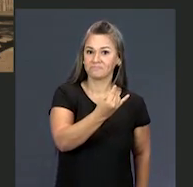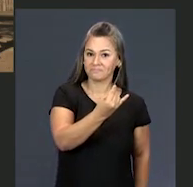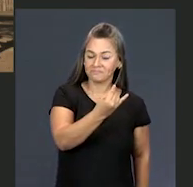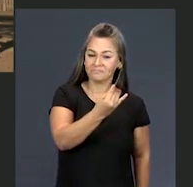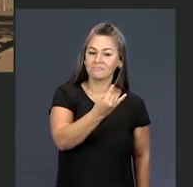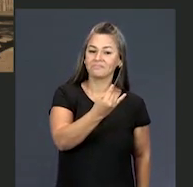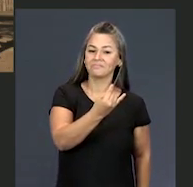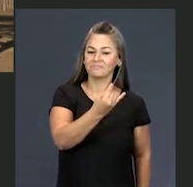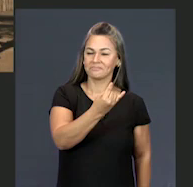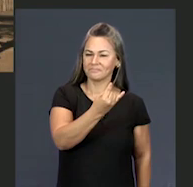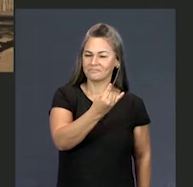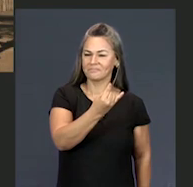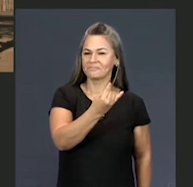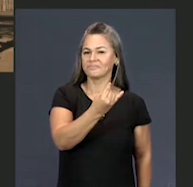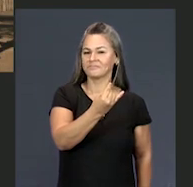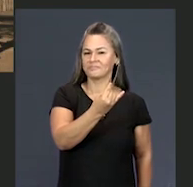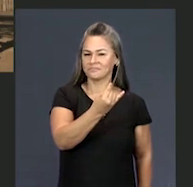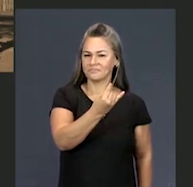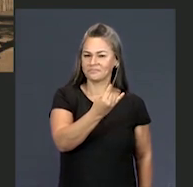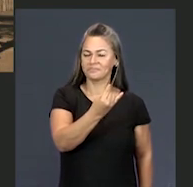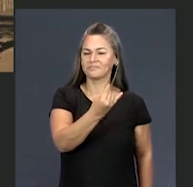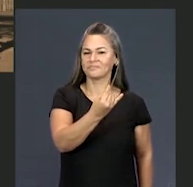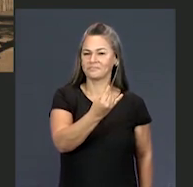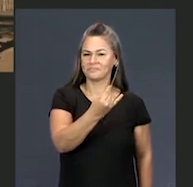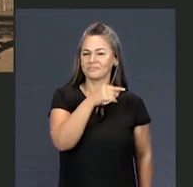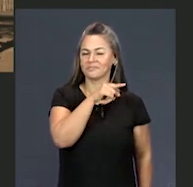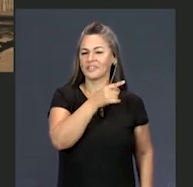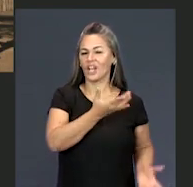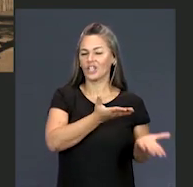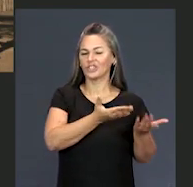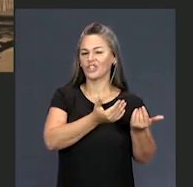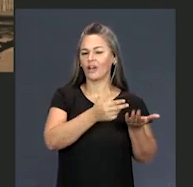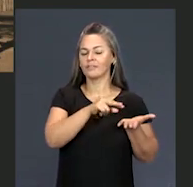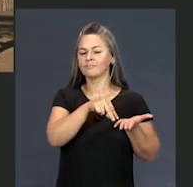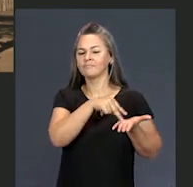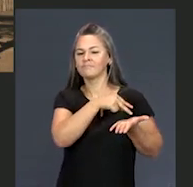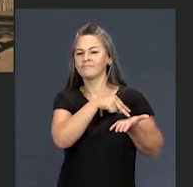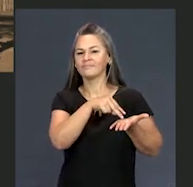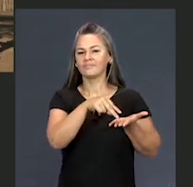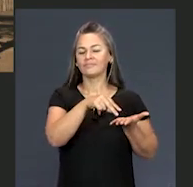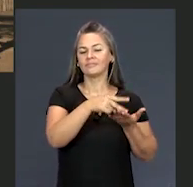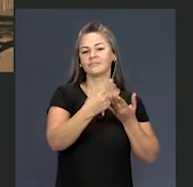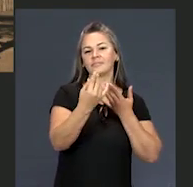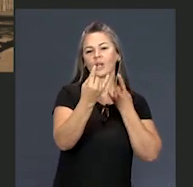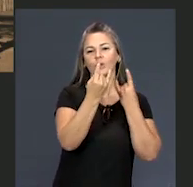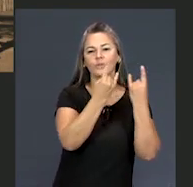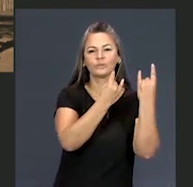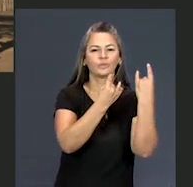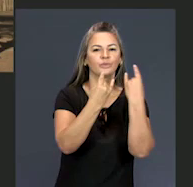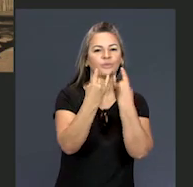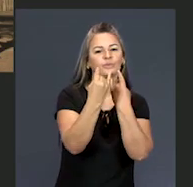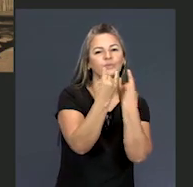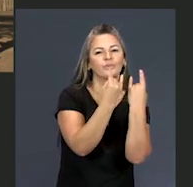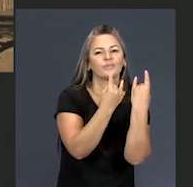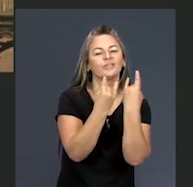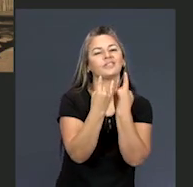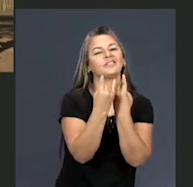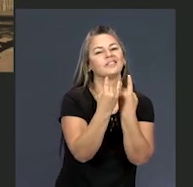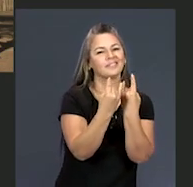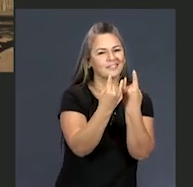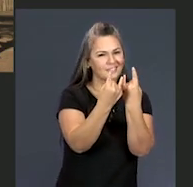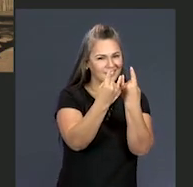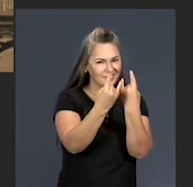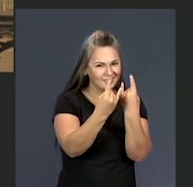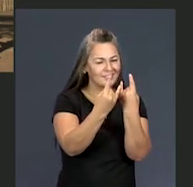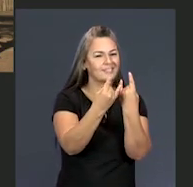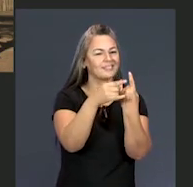esses jovens estão querendo fazer uma dança de conquista, fazendo referência aos nossos dias. Sabe aquela